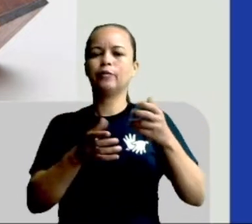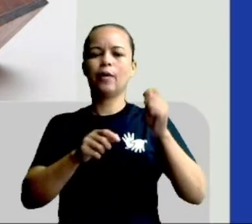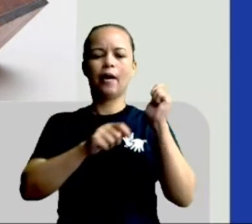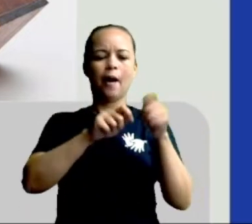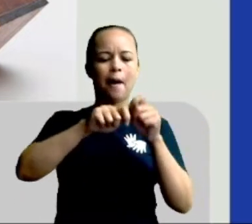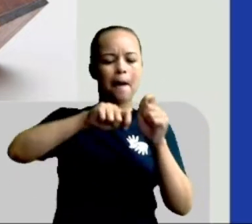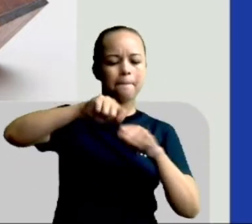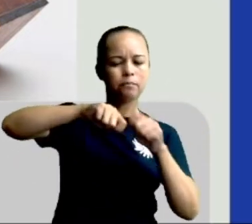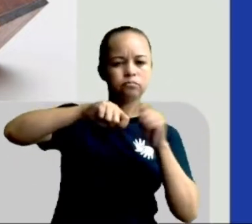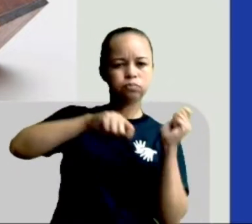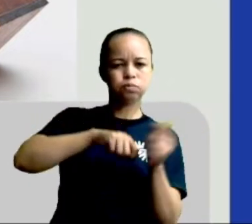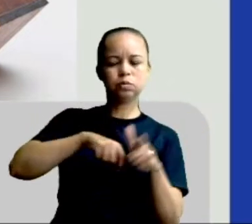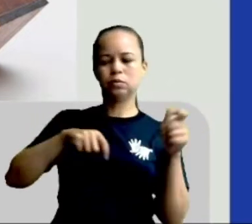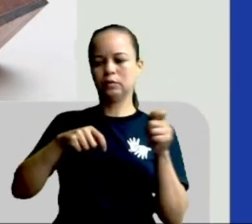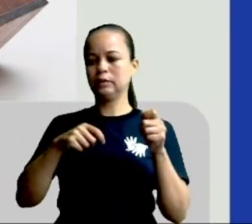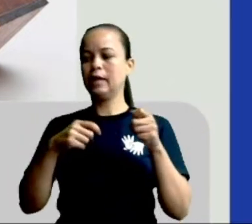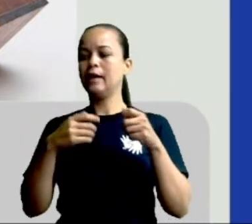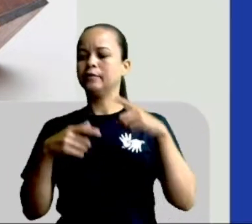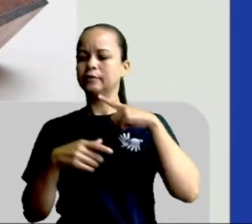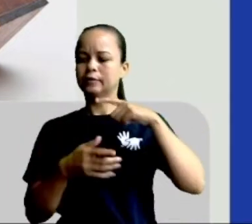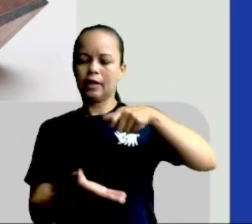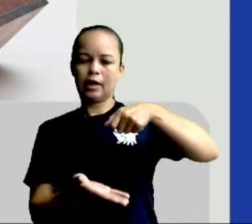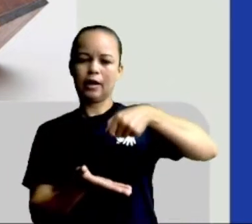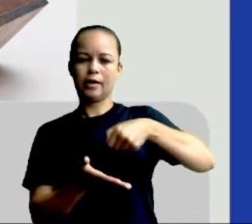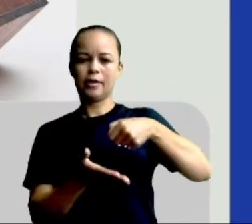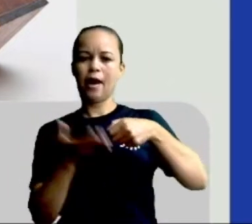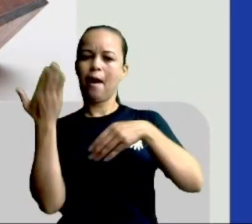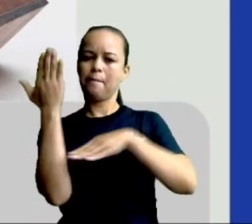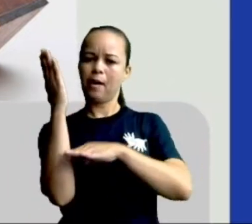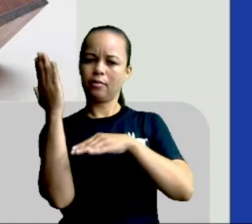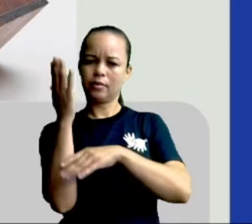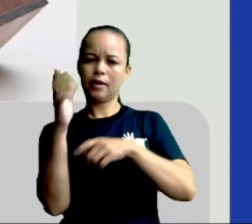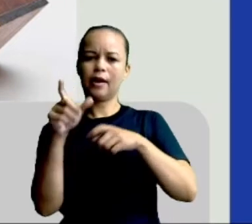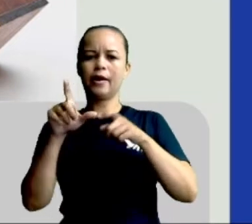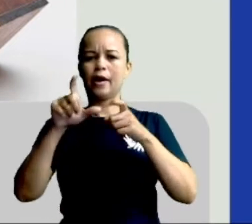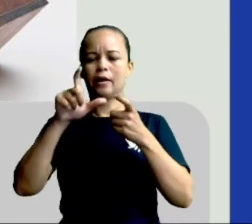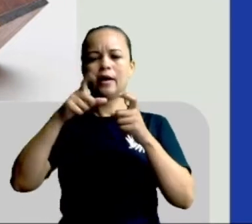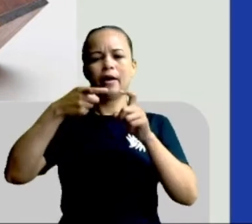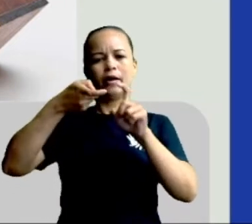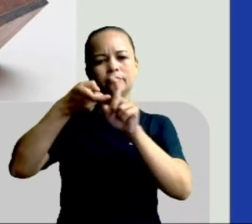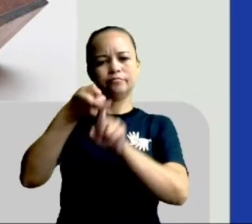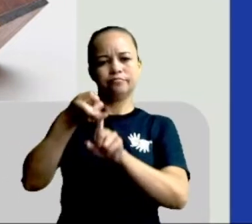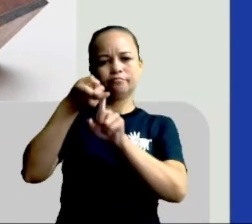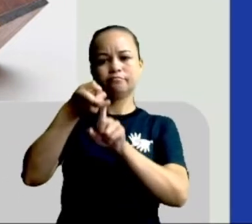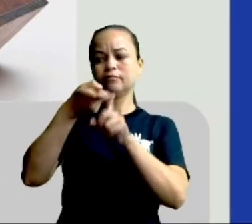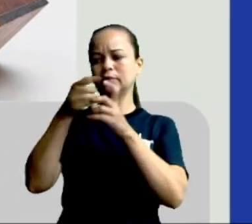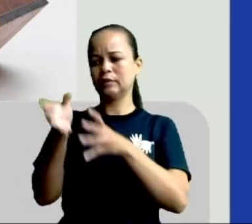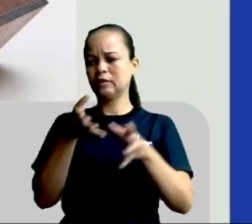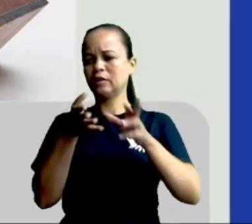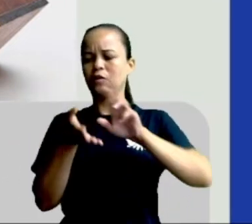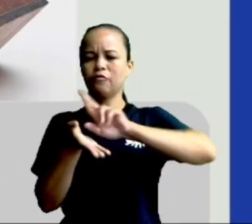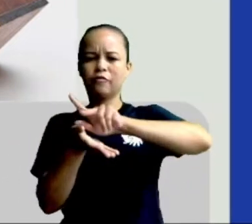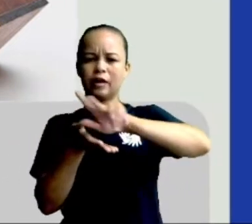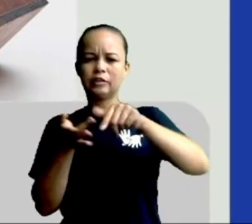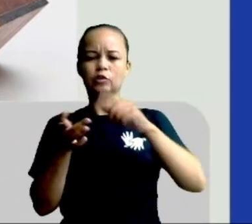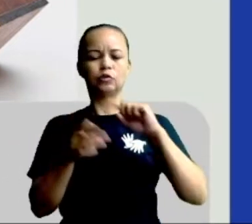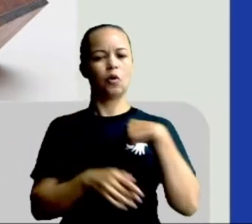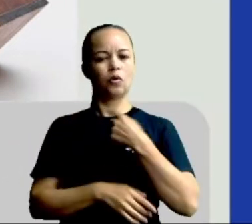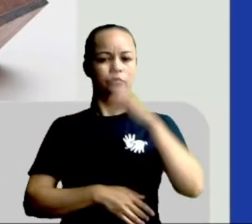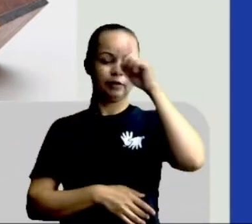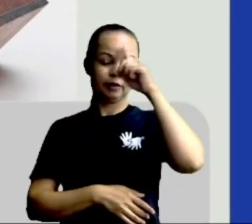madeira, a palha, o sisal, sendo aí utilizado no nosso dia a dia, em